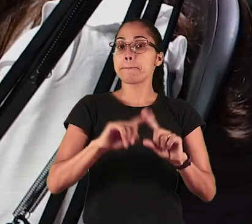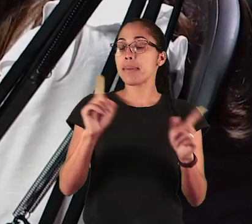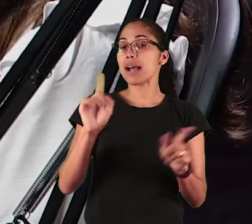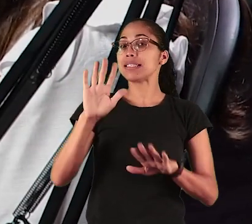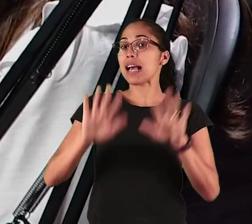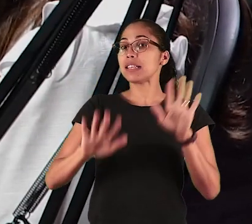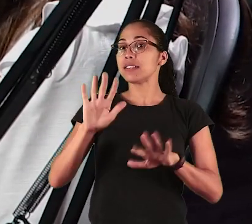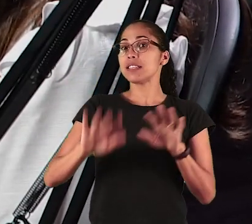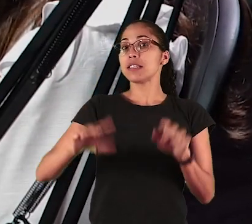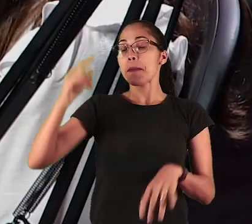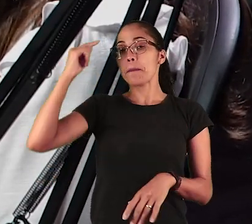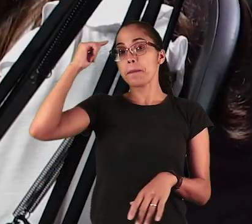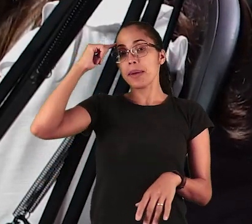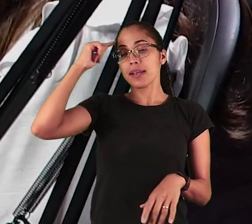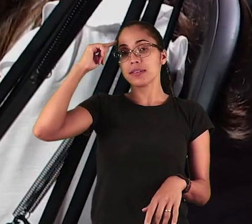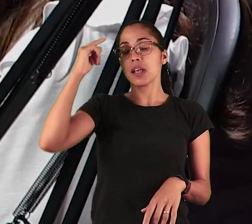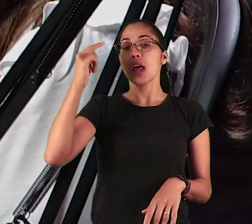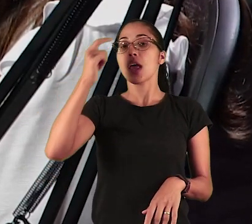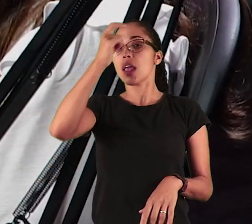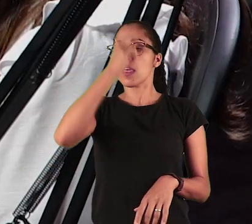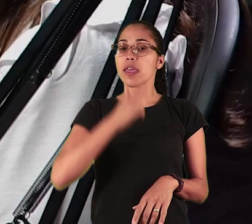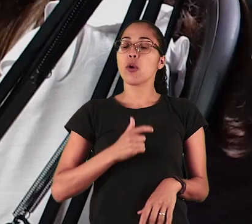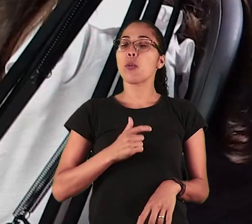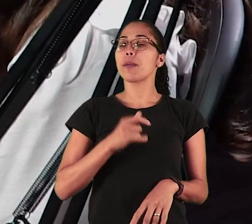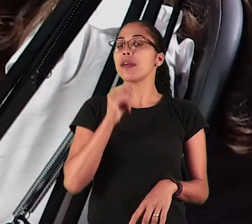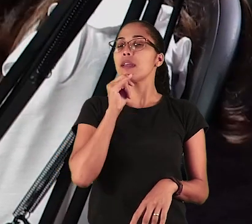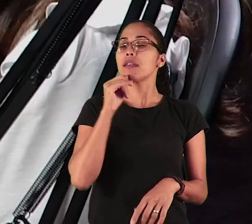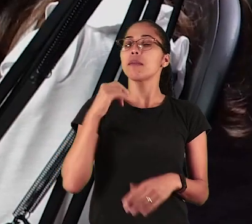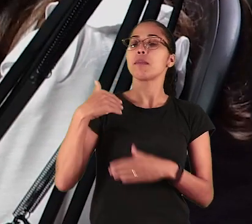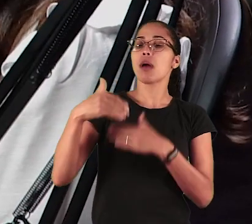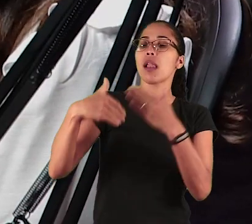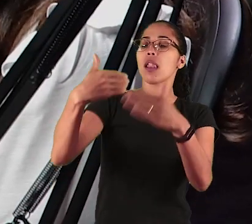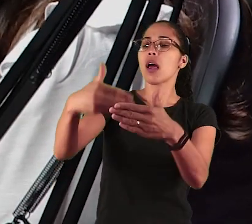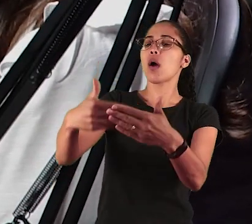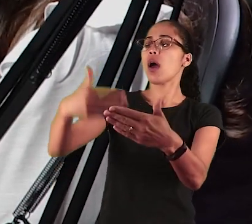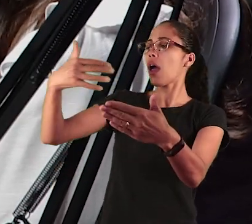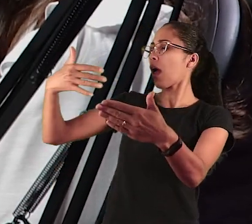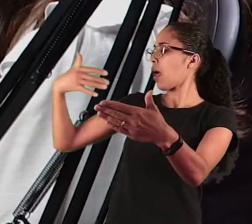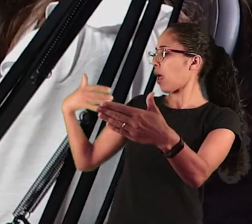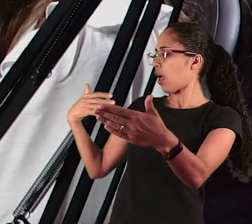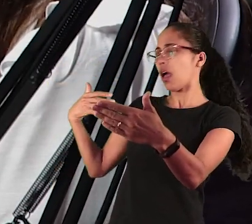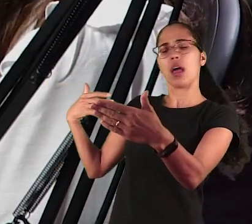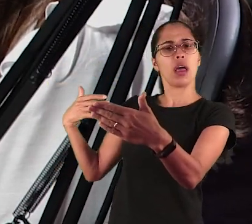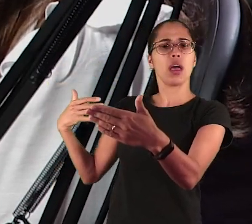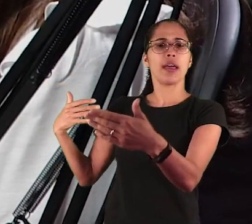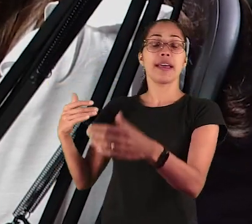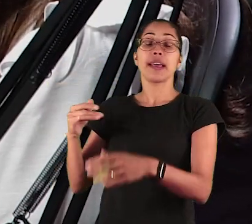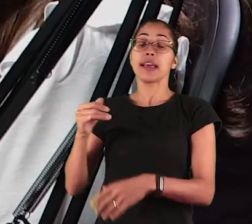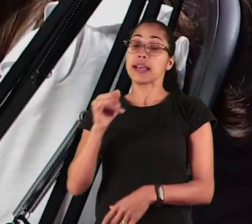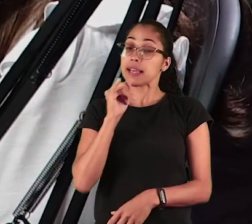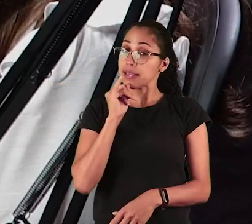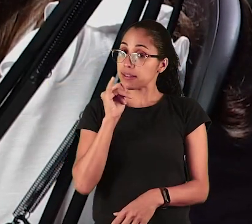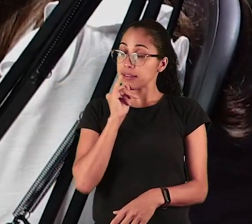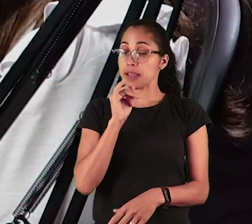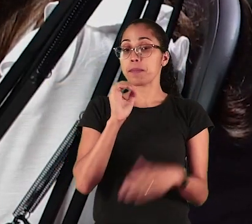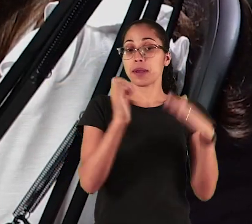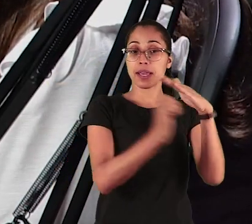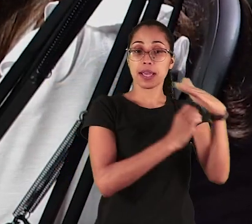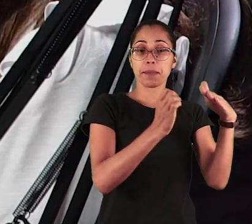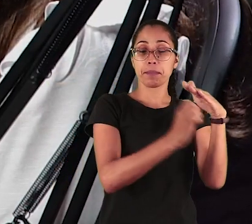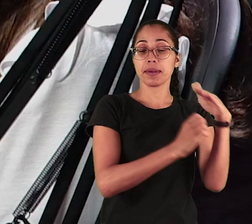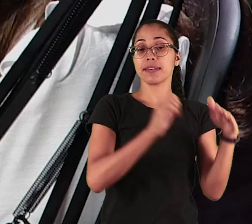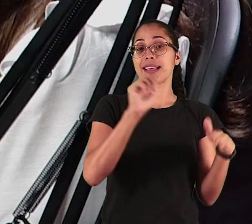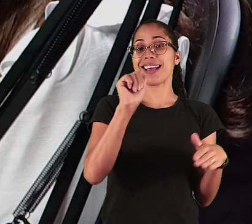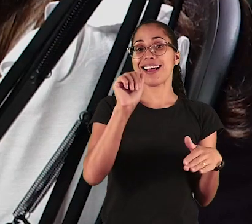muitas vezes eu fico pensando também sobre os legados que eu vou deixar né então acho que assim obviamente Quando eu olho para Arezzo né que foi uma experiência